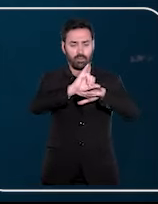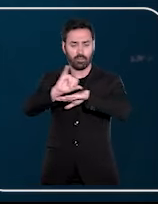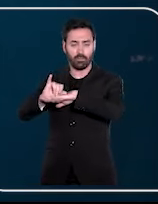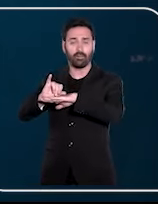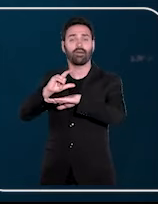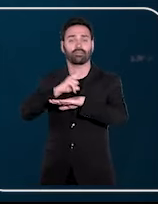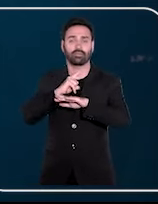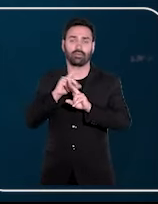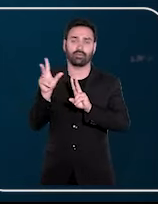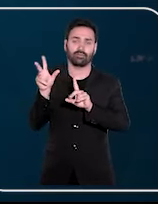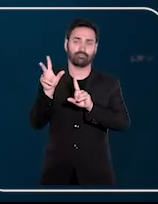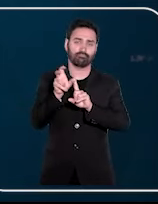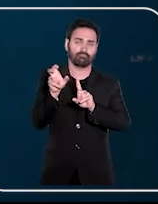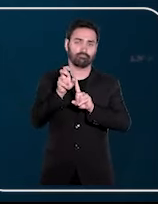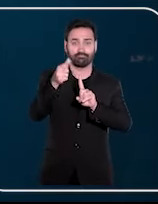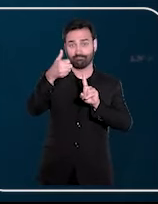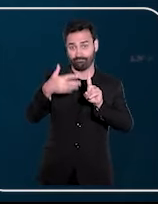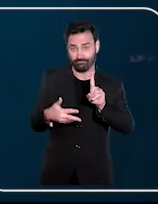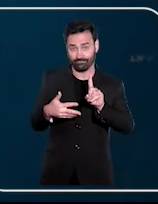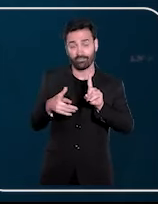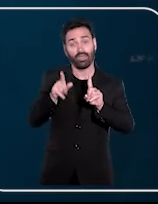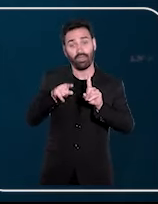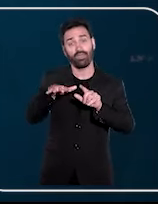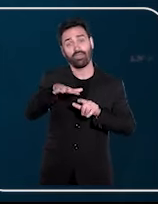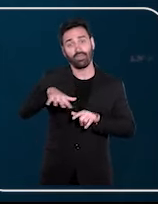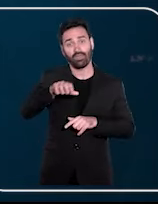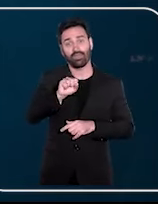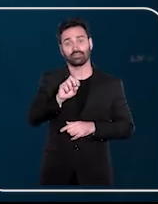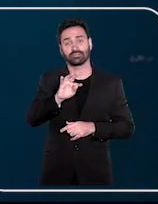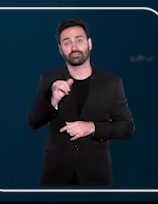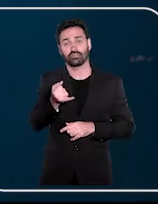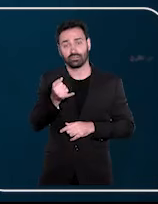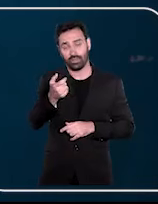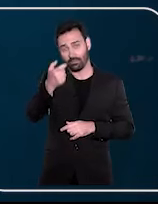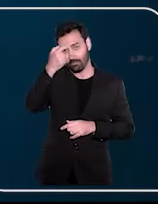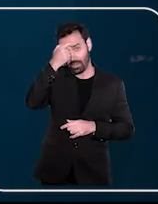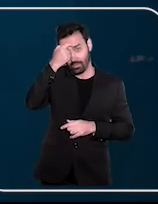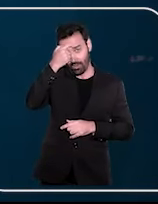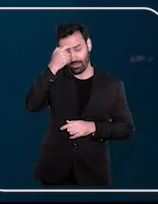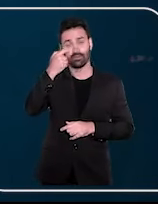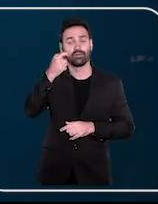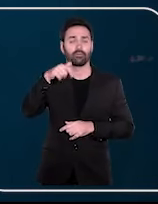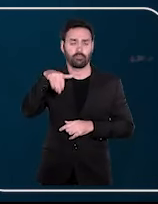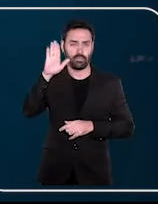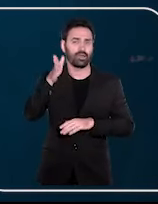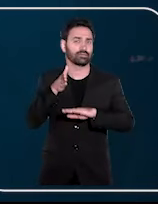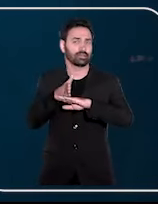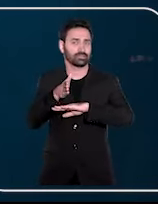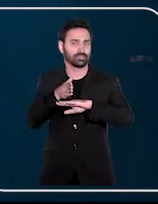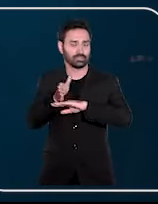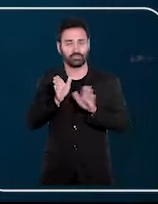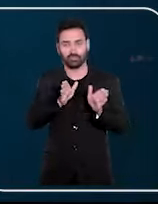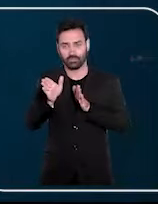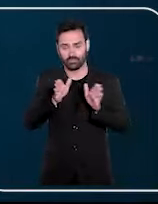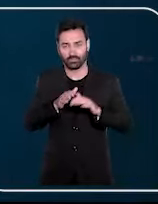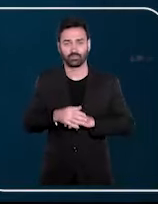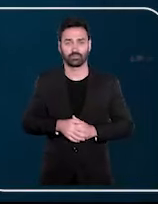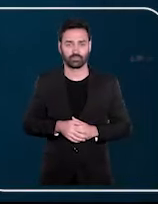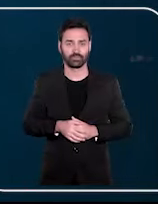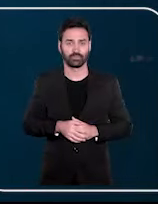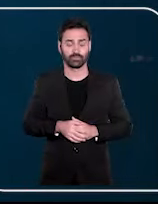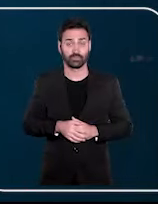expostos estão com audiodescrição. É o espaço STJ Memória, muito mais acessível.